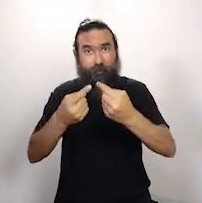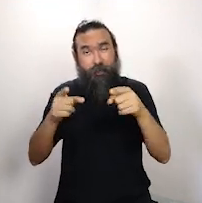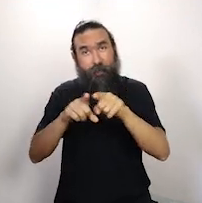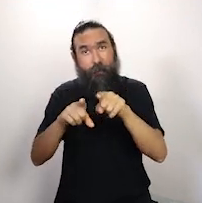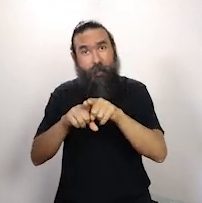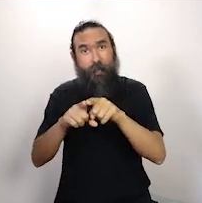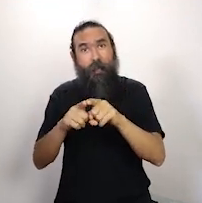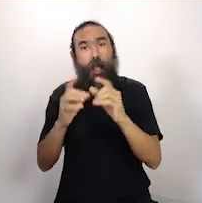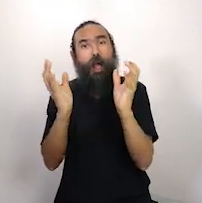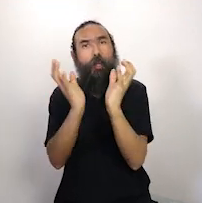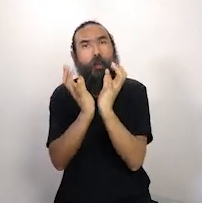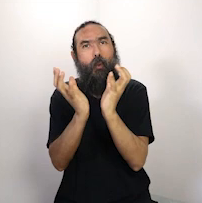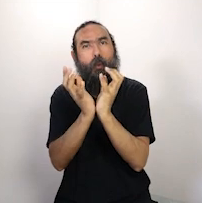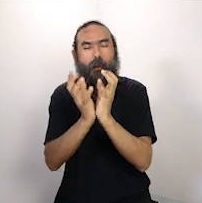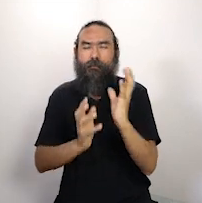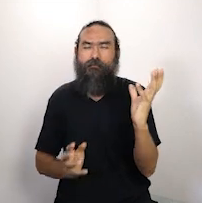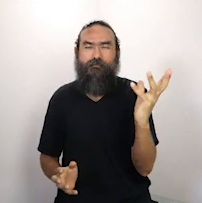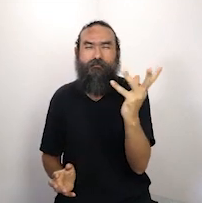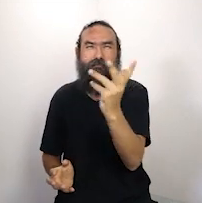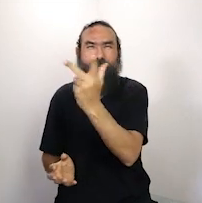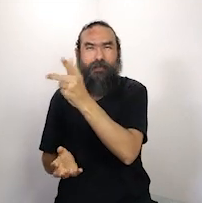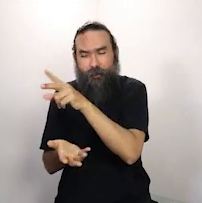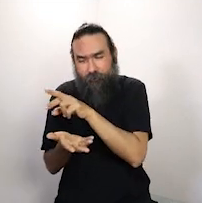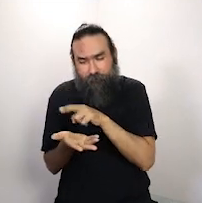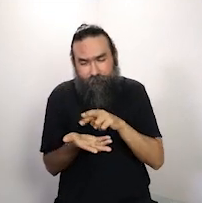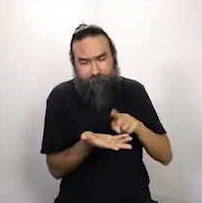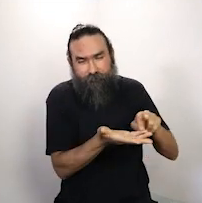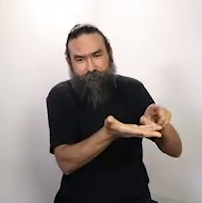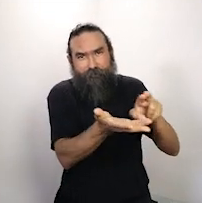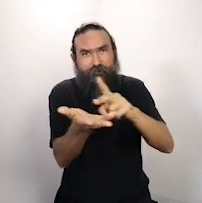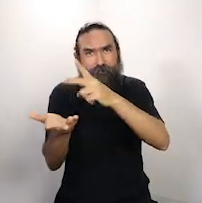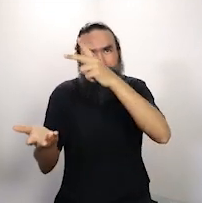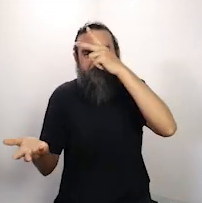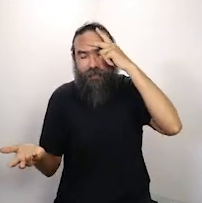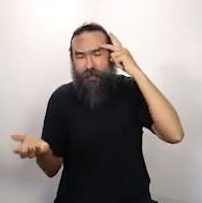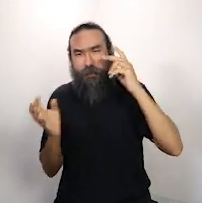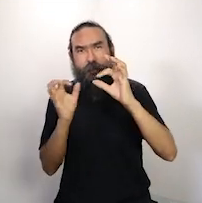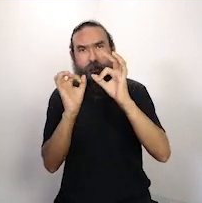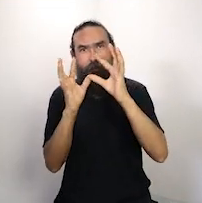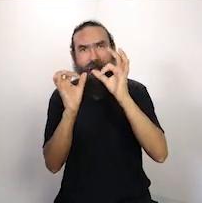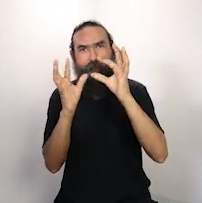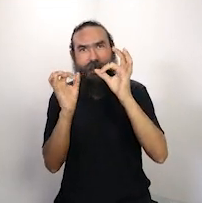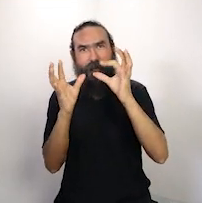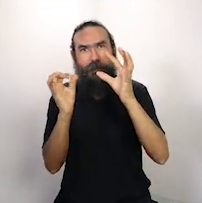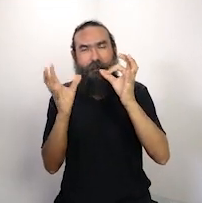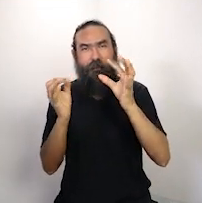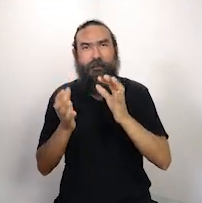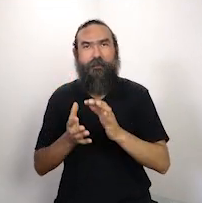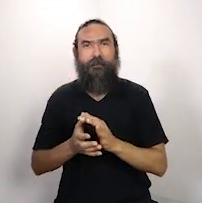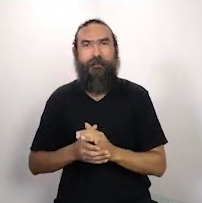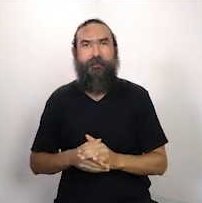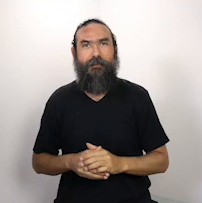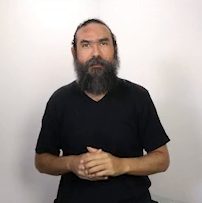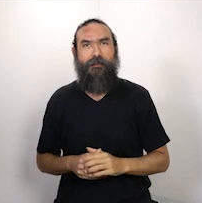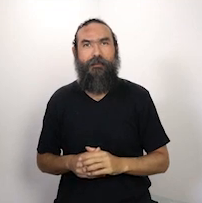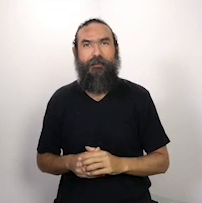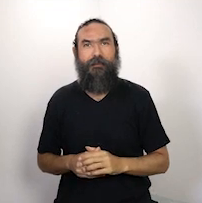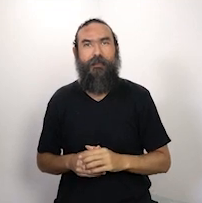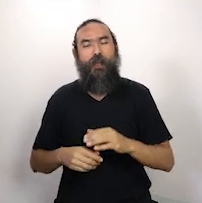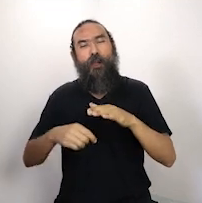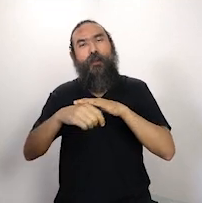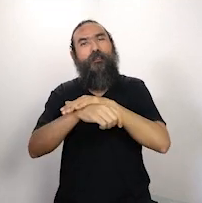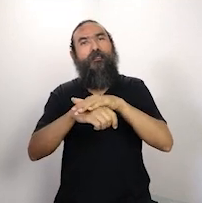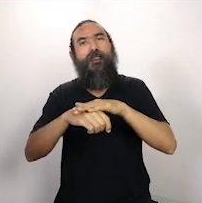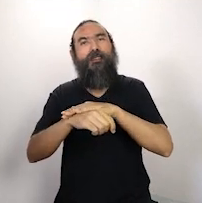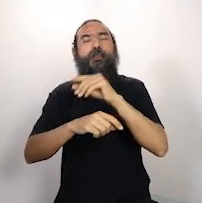turma para lá de especial. Gabriel Levi, Magda Pucci, Renata Matar, Renata Amaral, André, Ruth Pajeú e Maciel